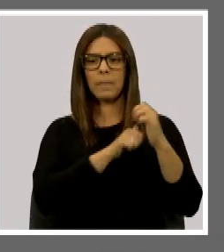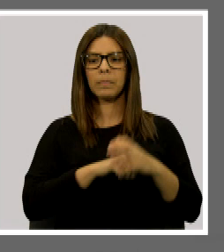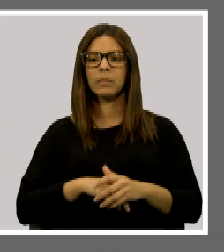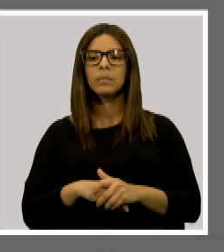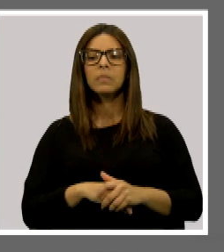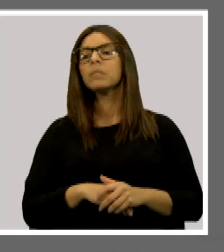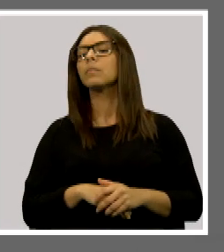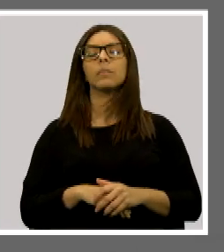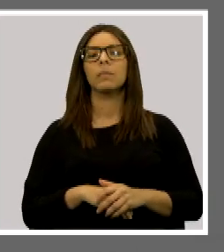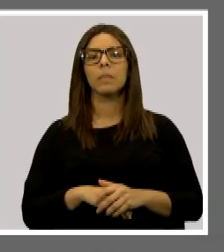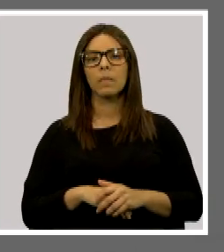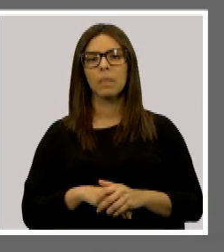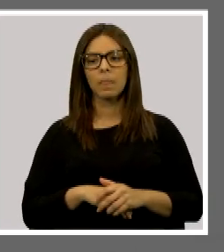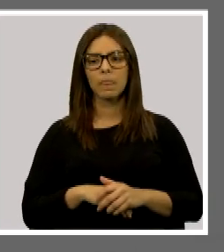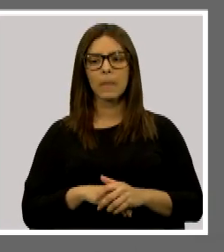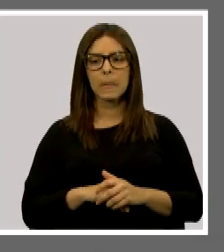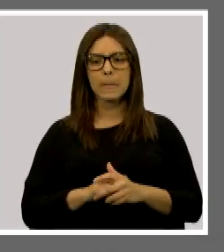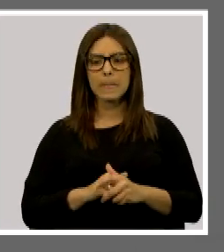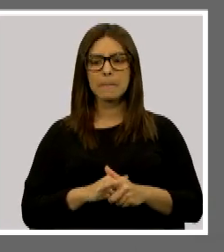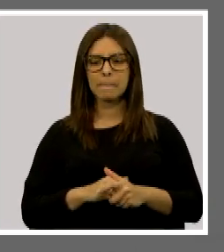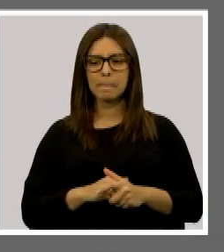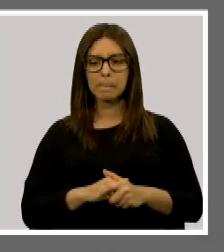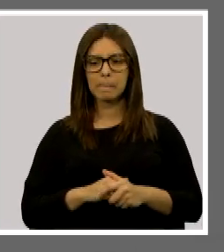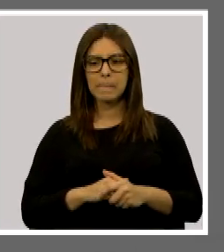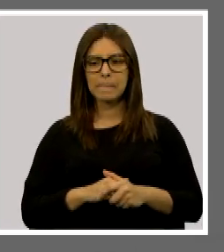muito piores. E sempre foram assim?